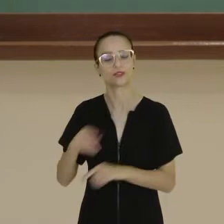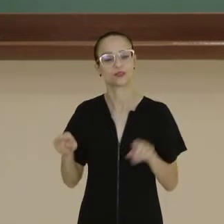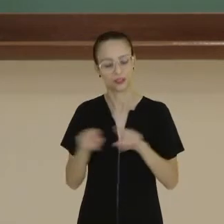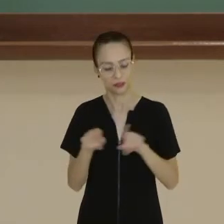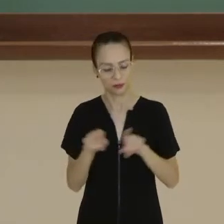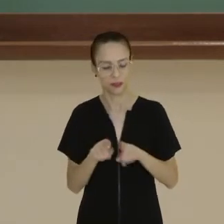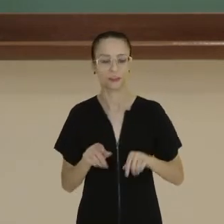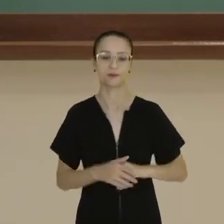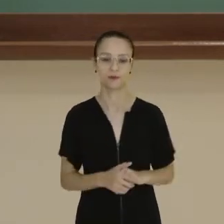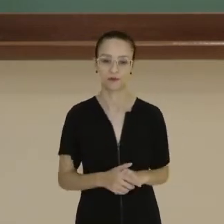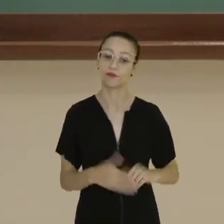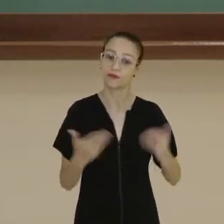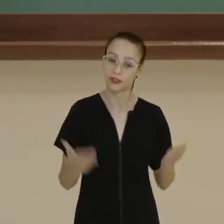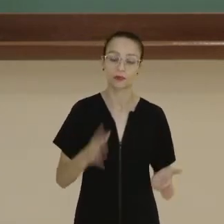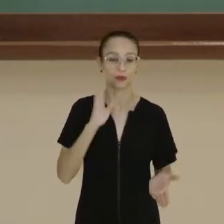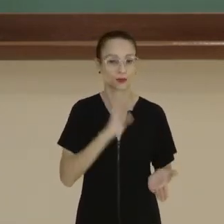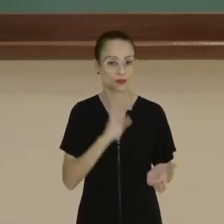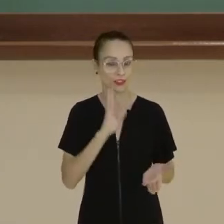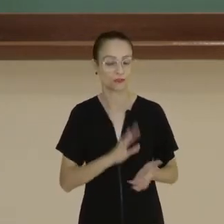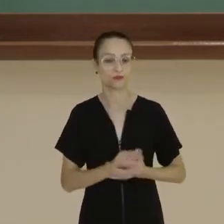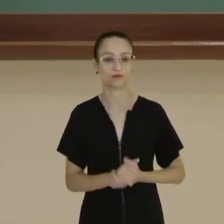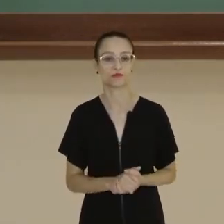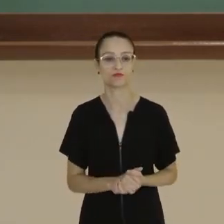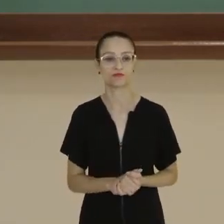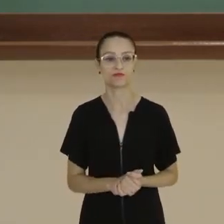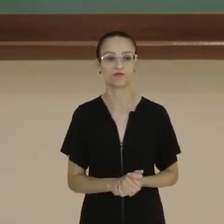participando também. Então, muito legal, muito bacana.